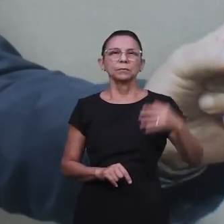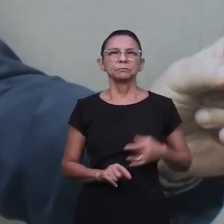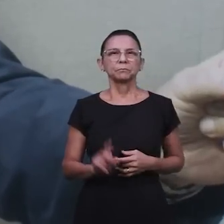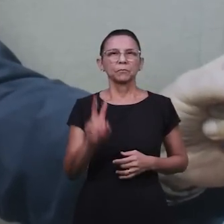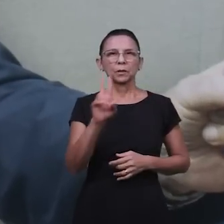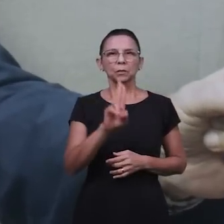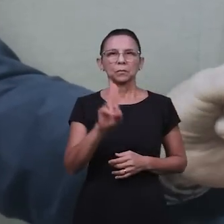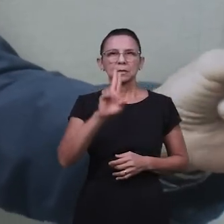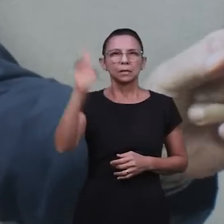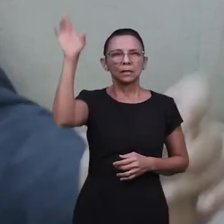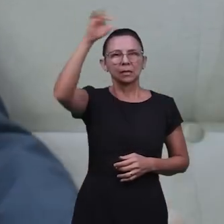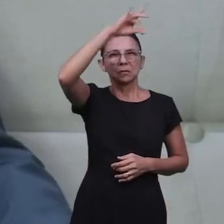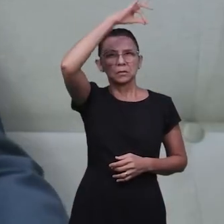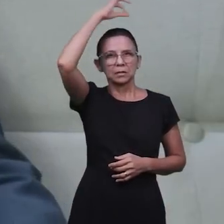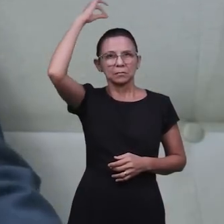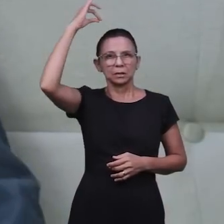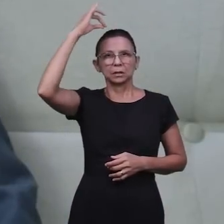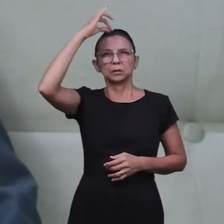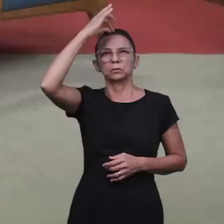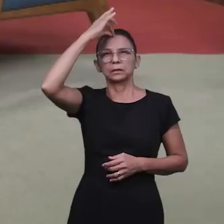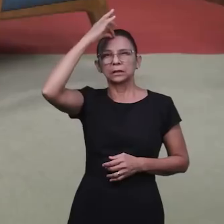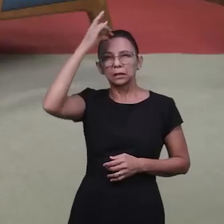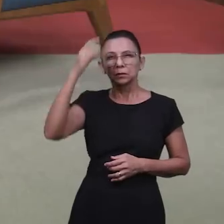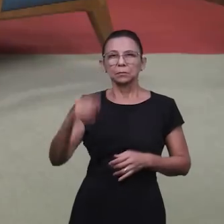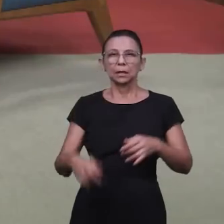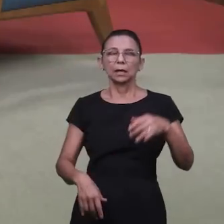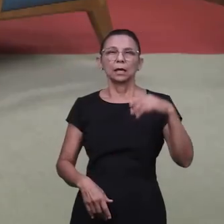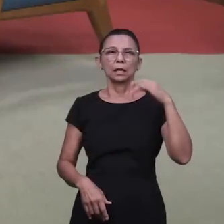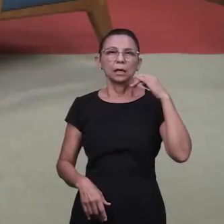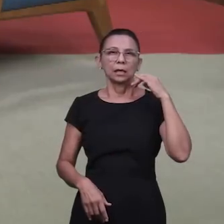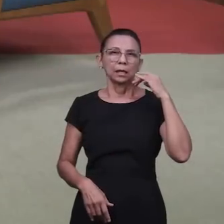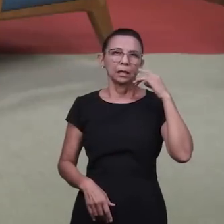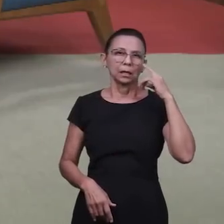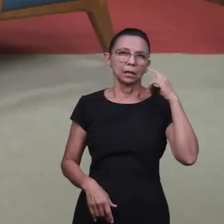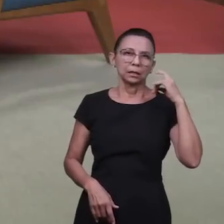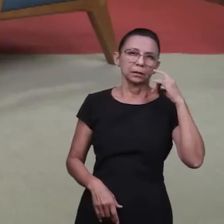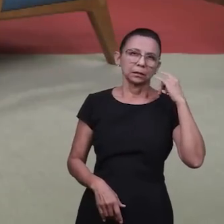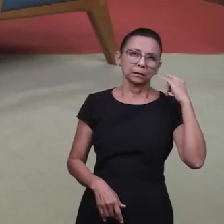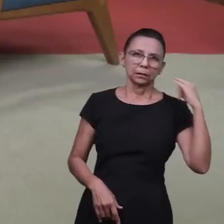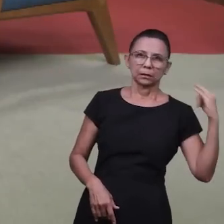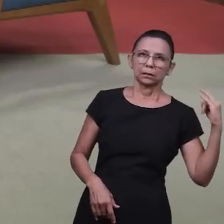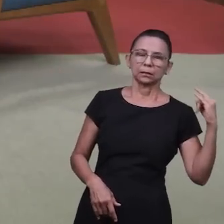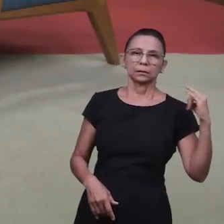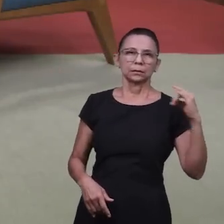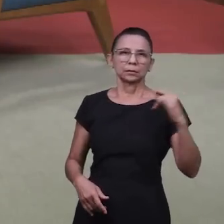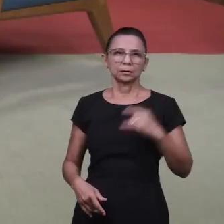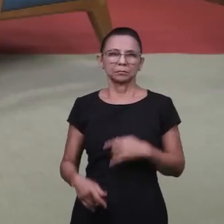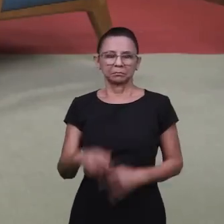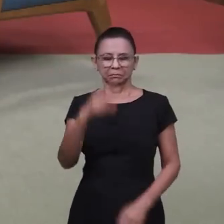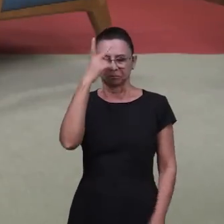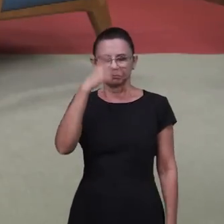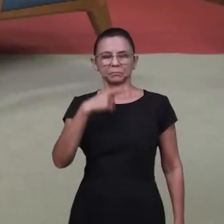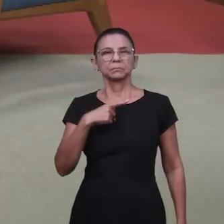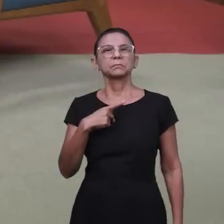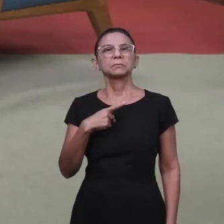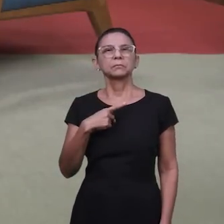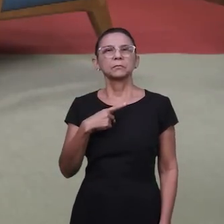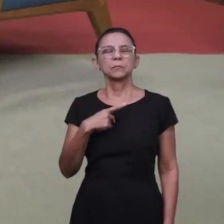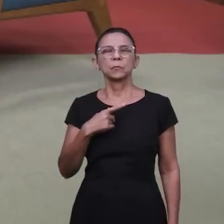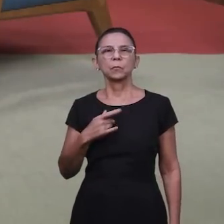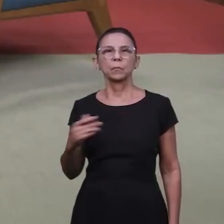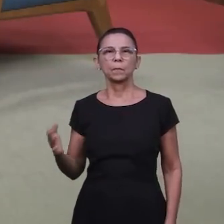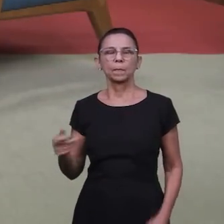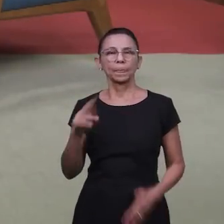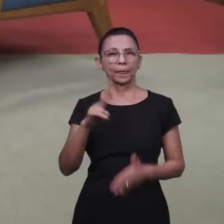financeiros e materiais. Isso é falsificação da palavra. É um alerta que precisa ficar. Eu vou ler mais um texto e pedir